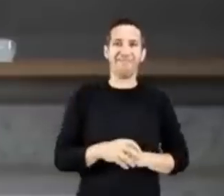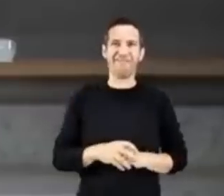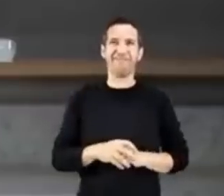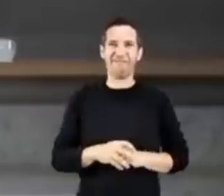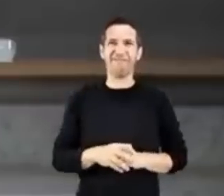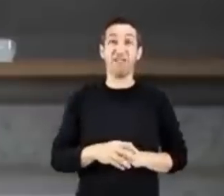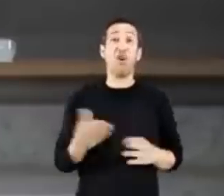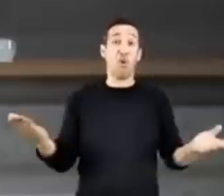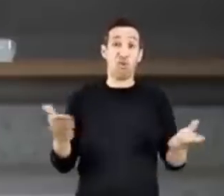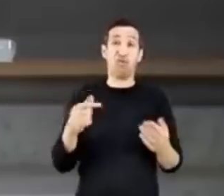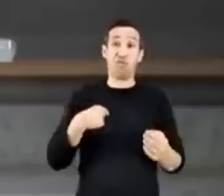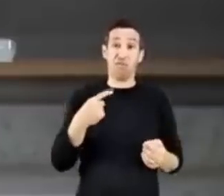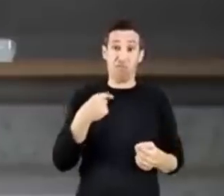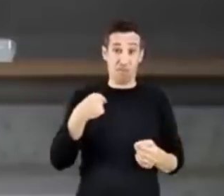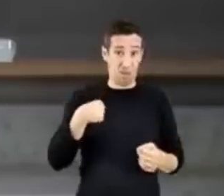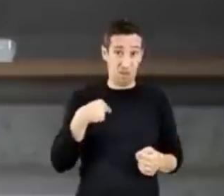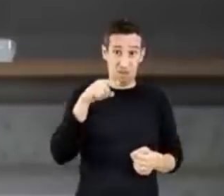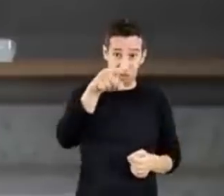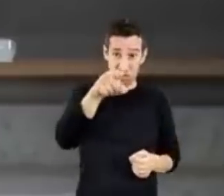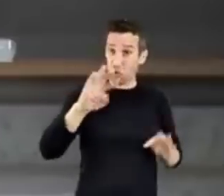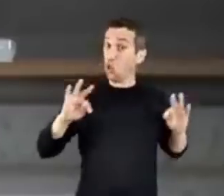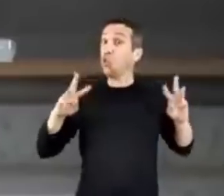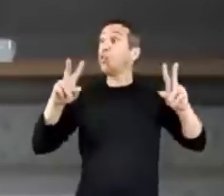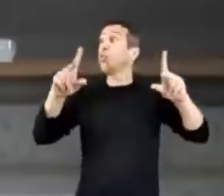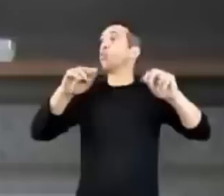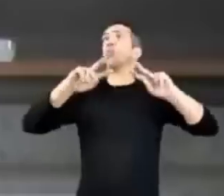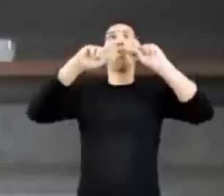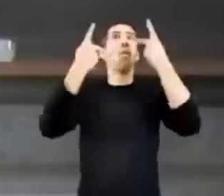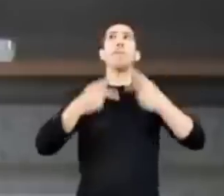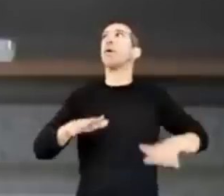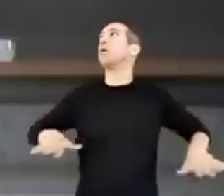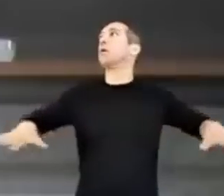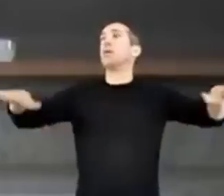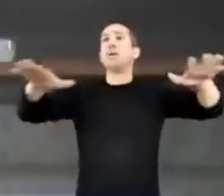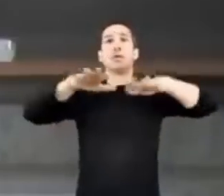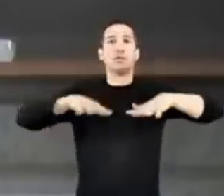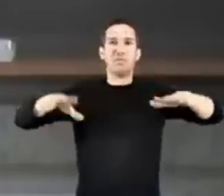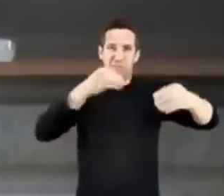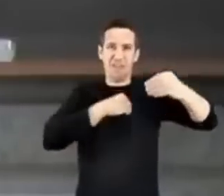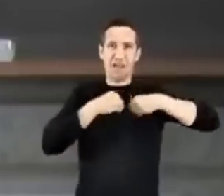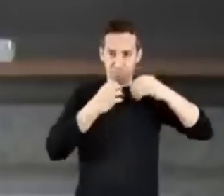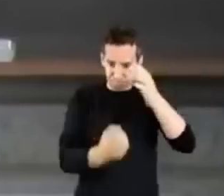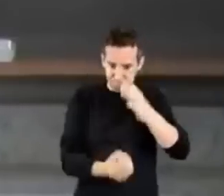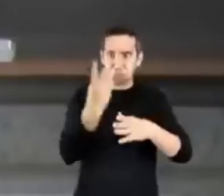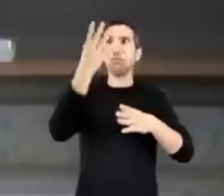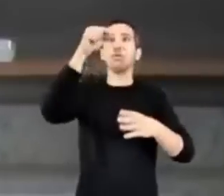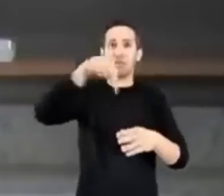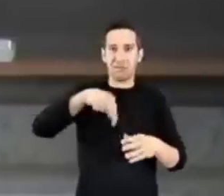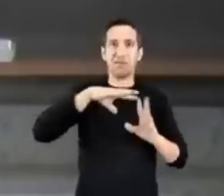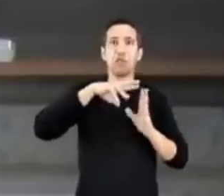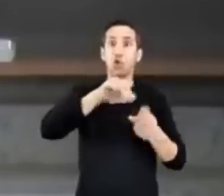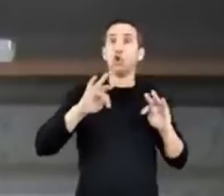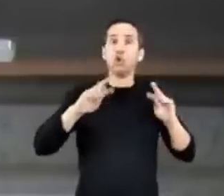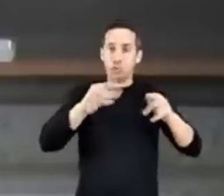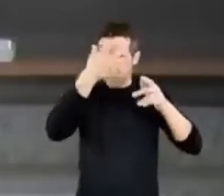mil anos não eu e nem você vai a humanidade E desde que o pecado entrou nesse mundo a gente toda a pessoa que nasce aqui no não